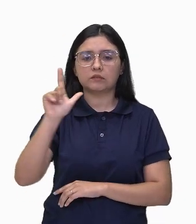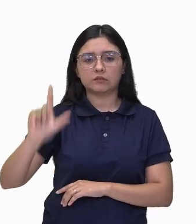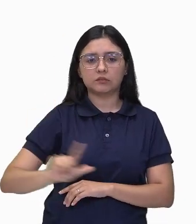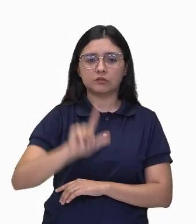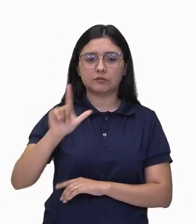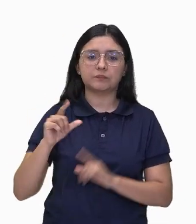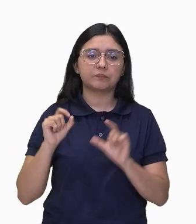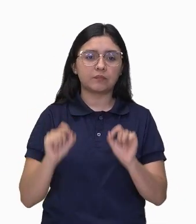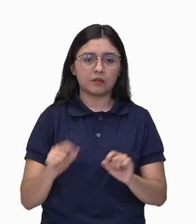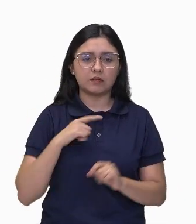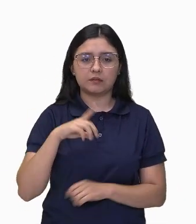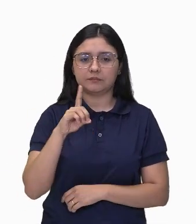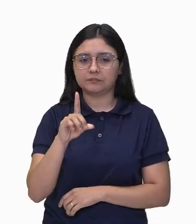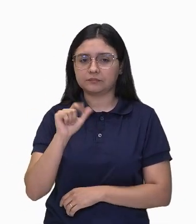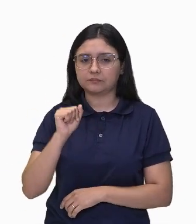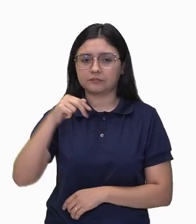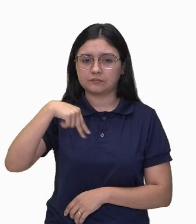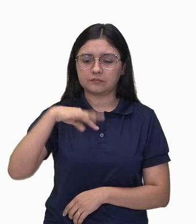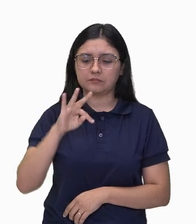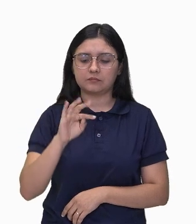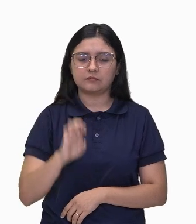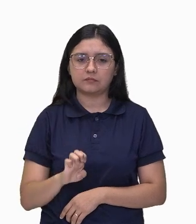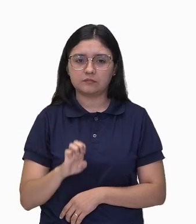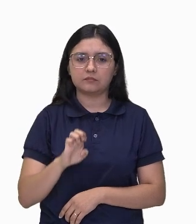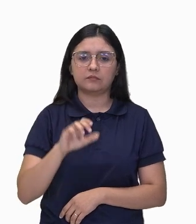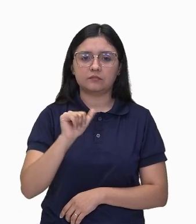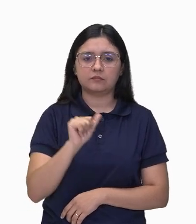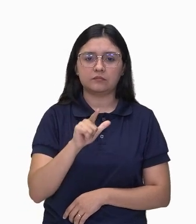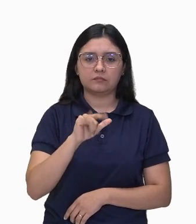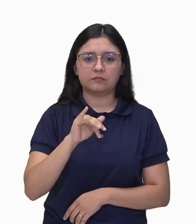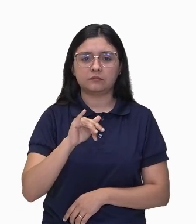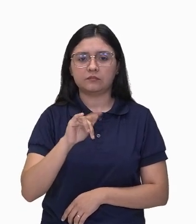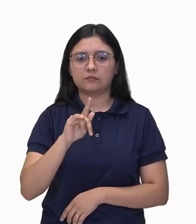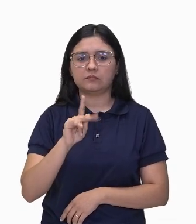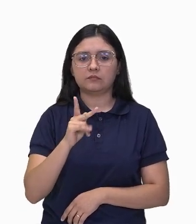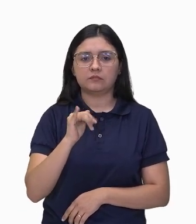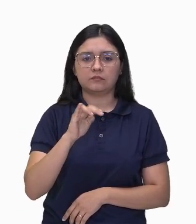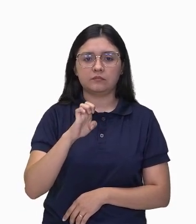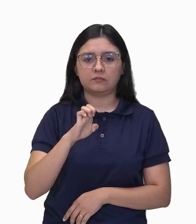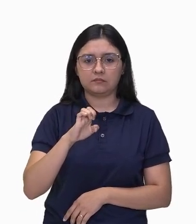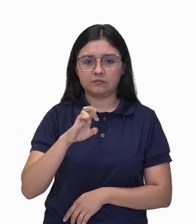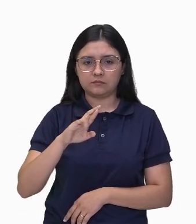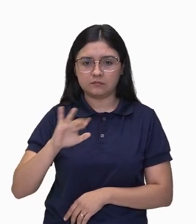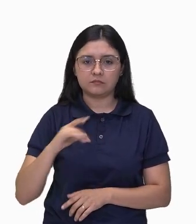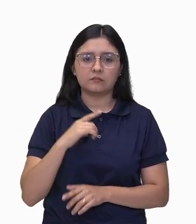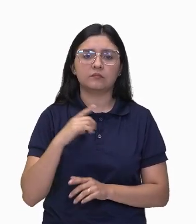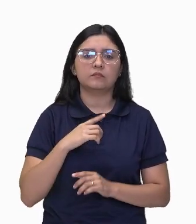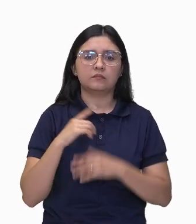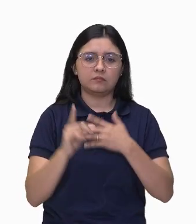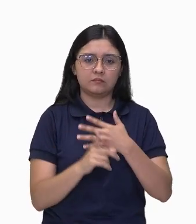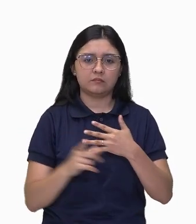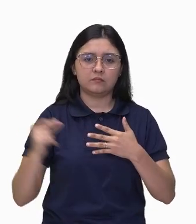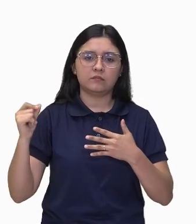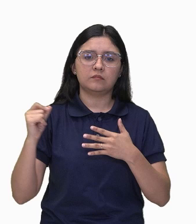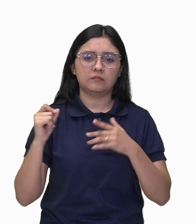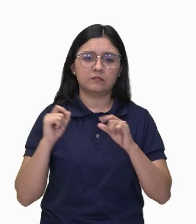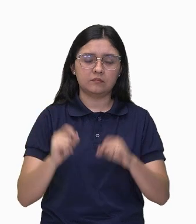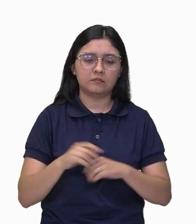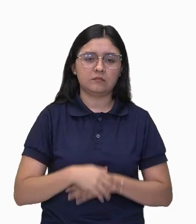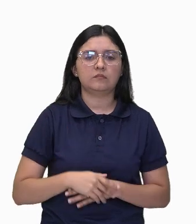Dante Alighieri, tá? Que foi um escritor italiano, autor do grande poema, que é, então, aí a